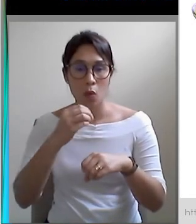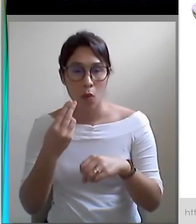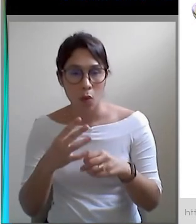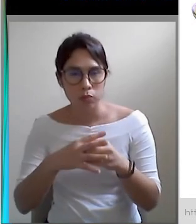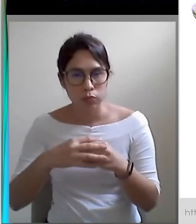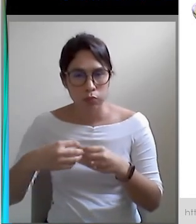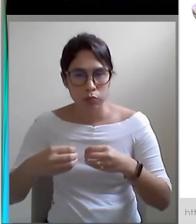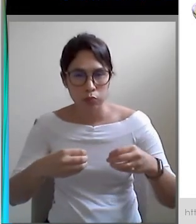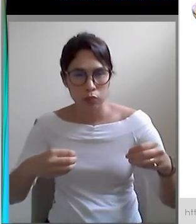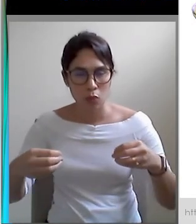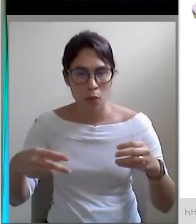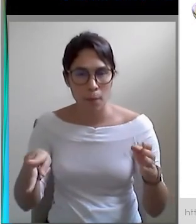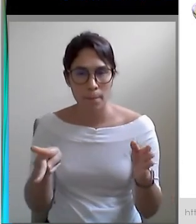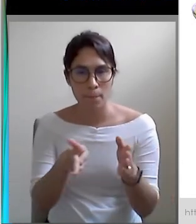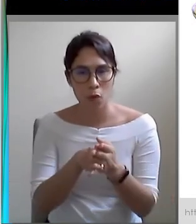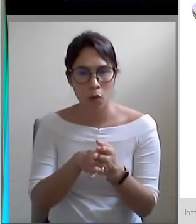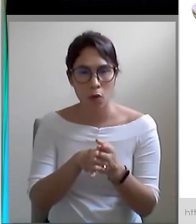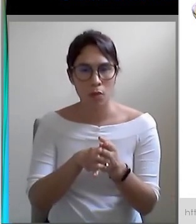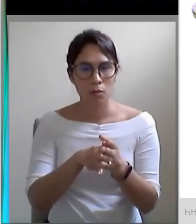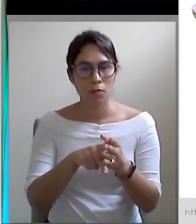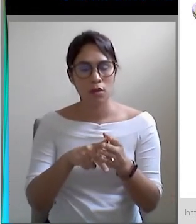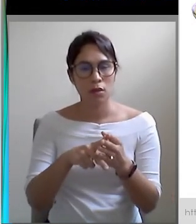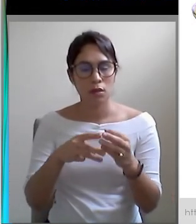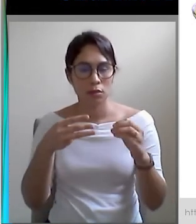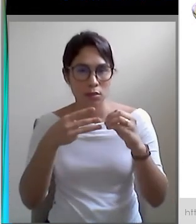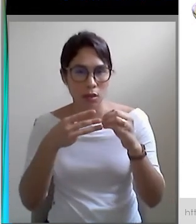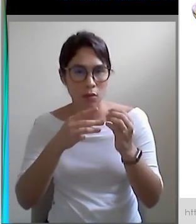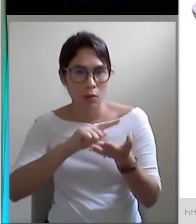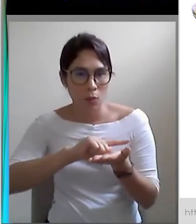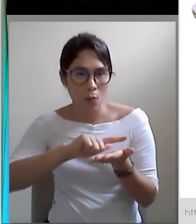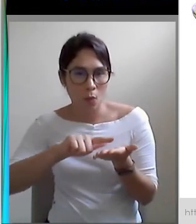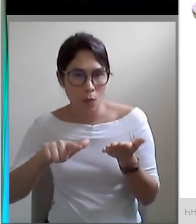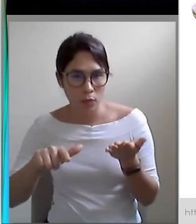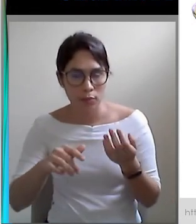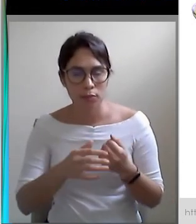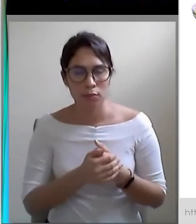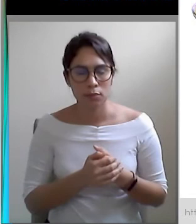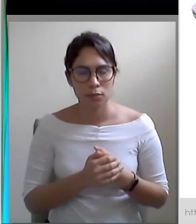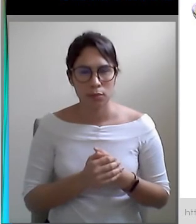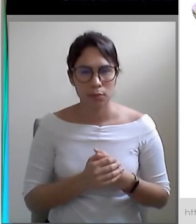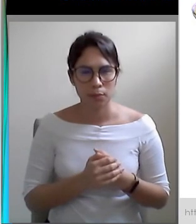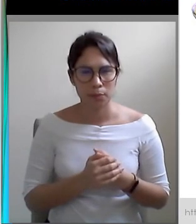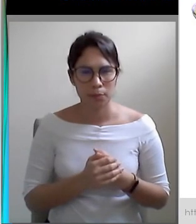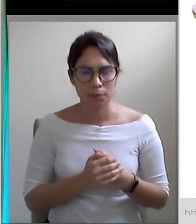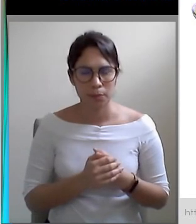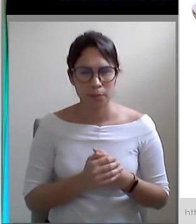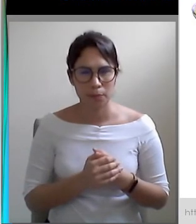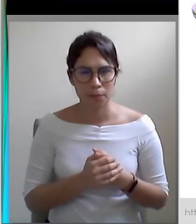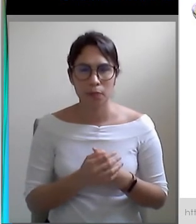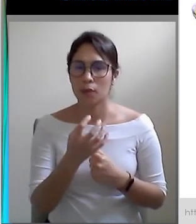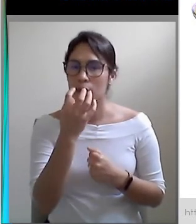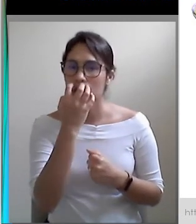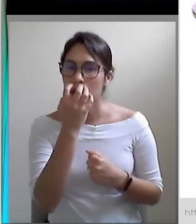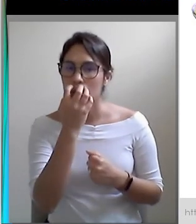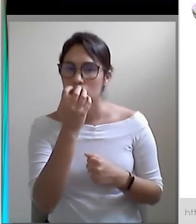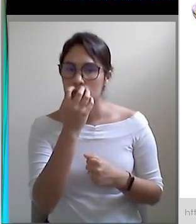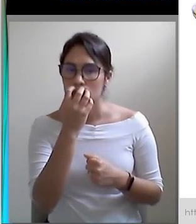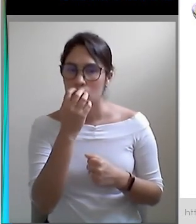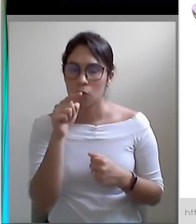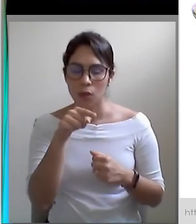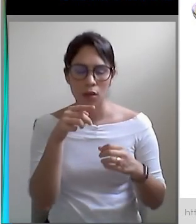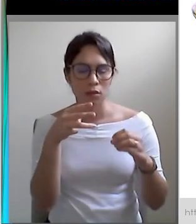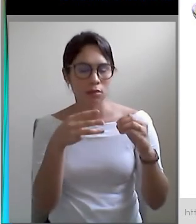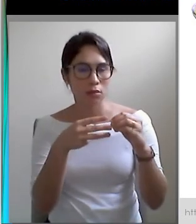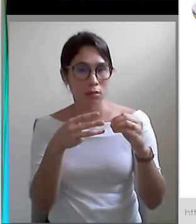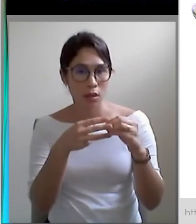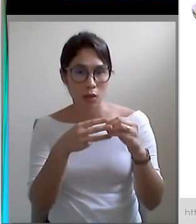como mitogênico para fibroblastos e células musculares lisas. Em cães,